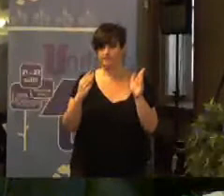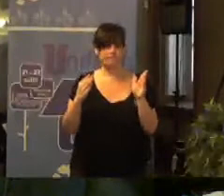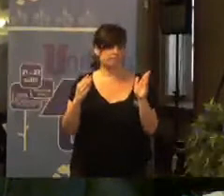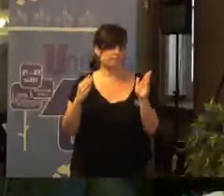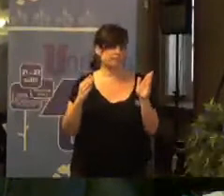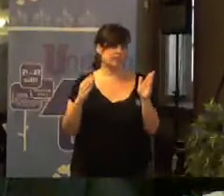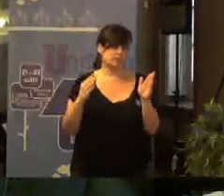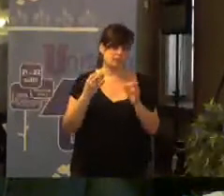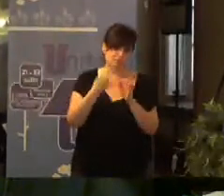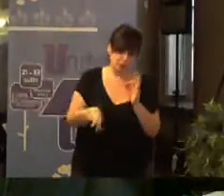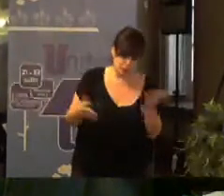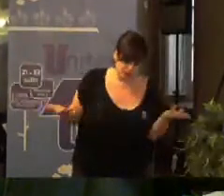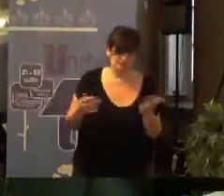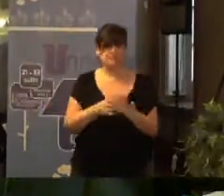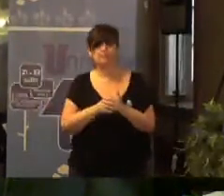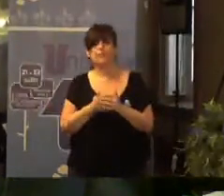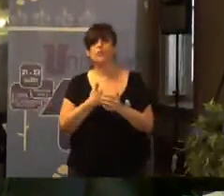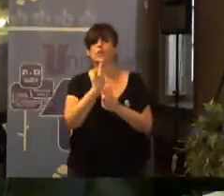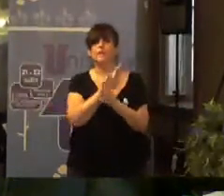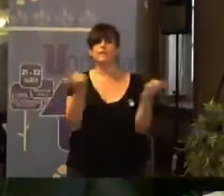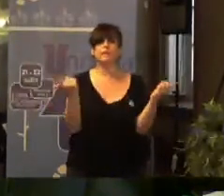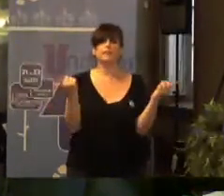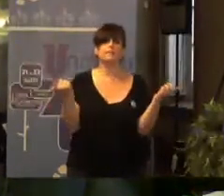infortunadamente, e dixen aquilo de que